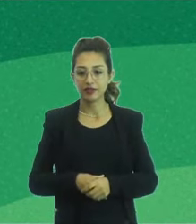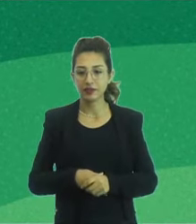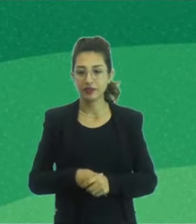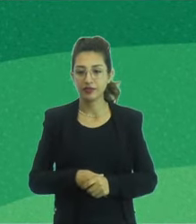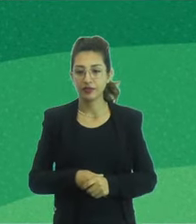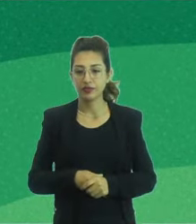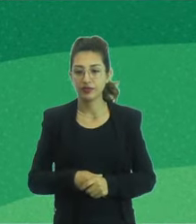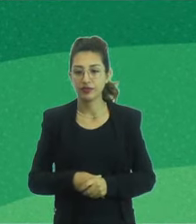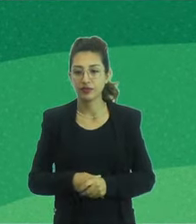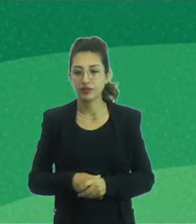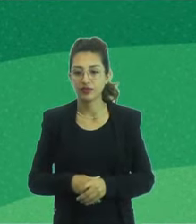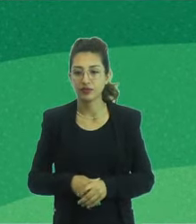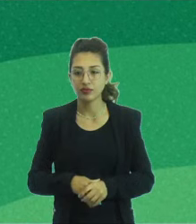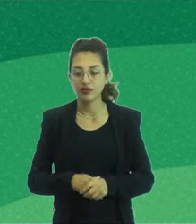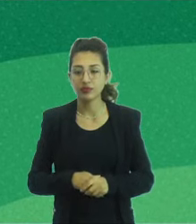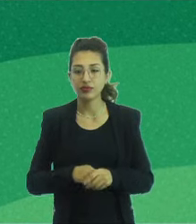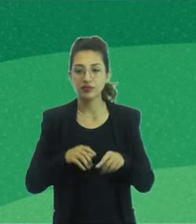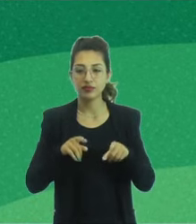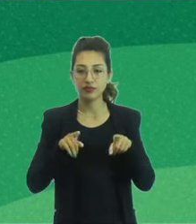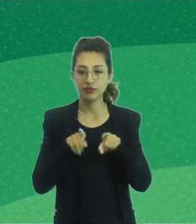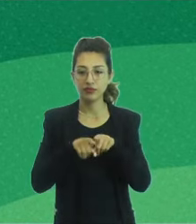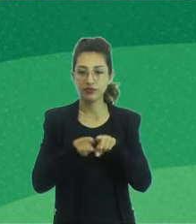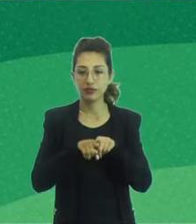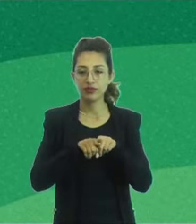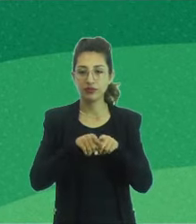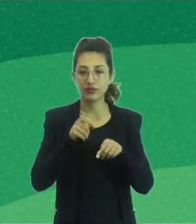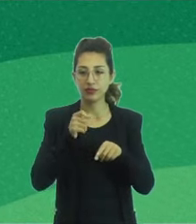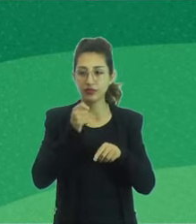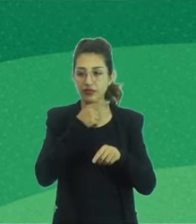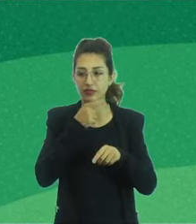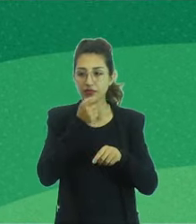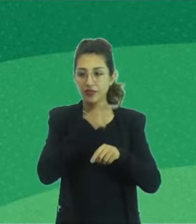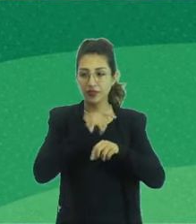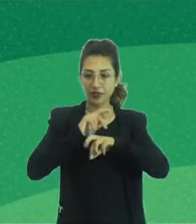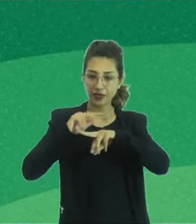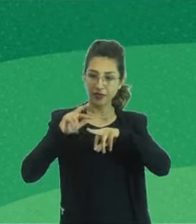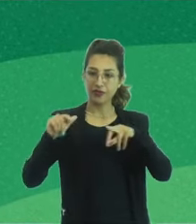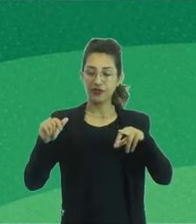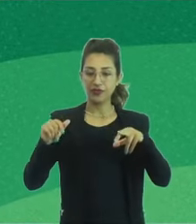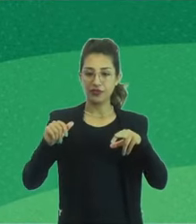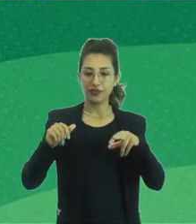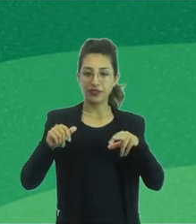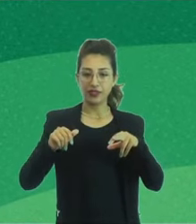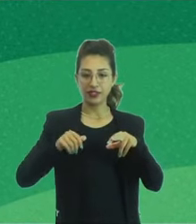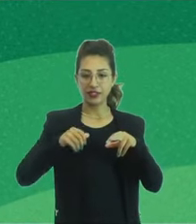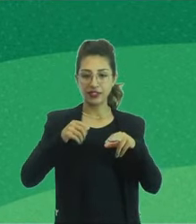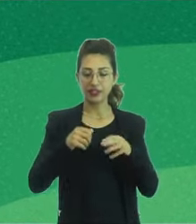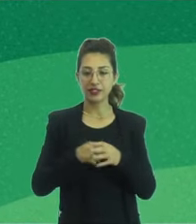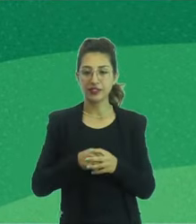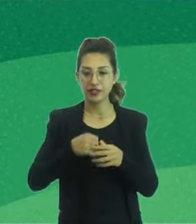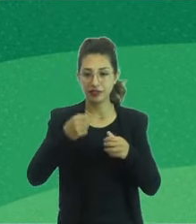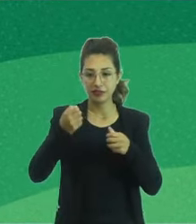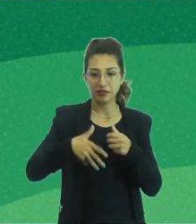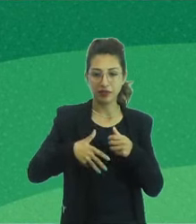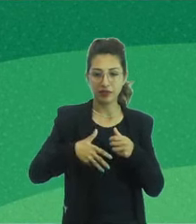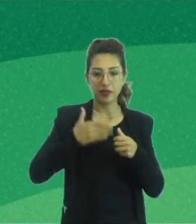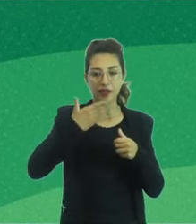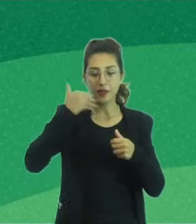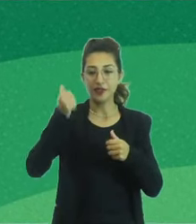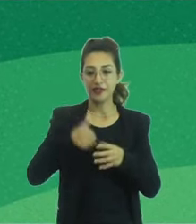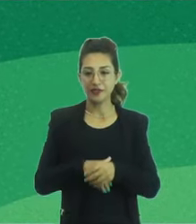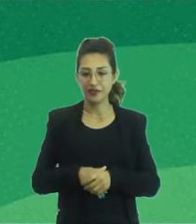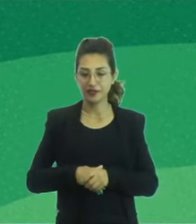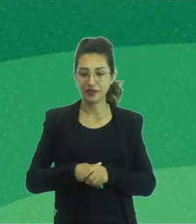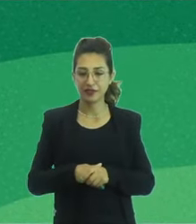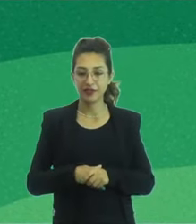e tenho que tirar todas as que funcionam porque só tem que ficar sem graça E aí não tava legal sair do